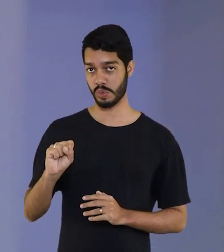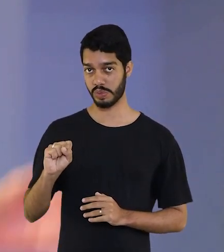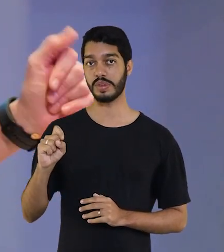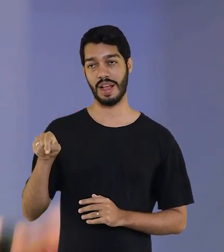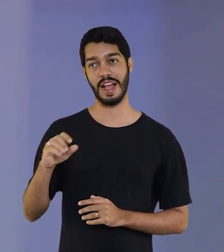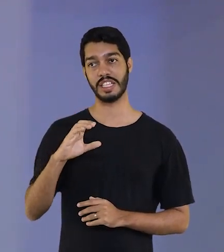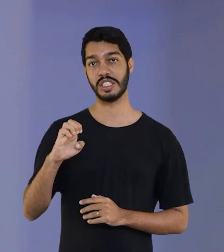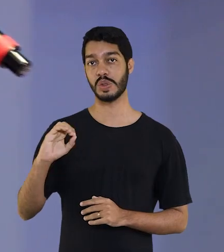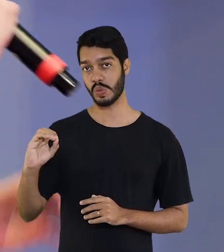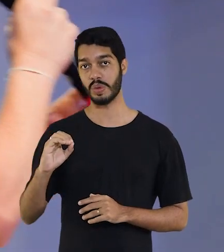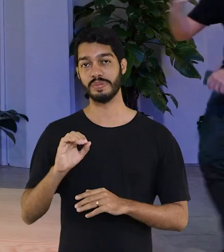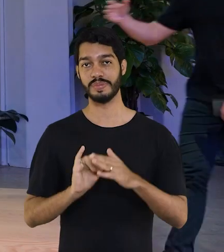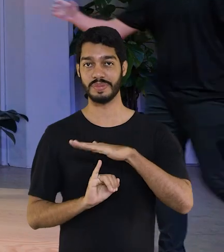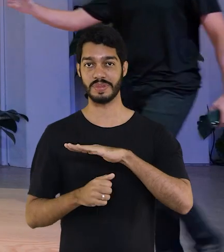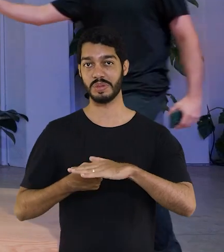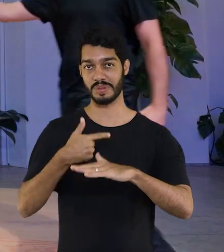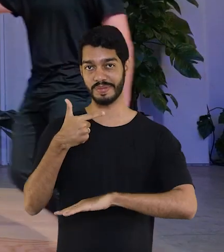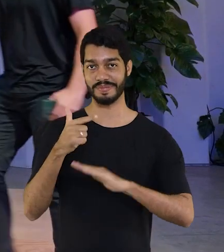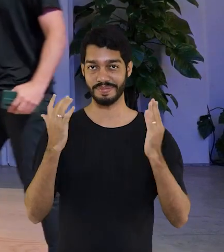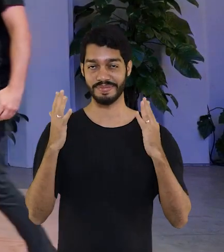uma vez, sejam todos muito bem-vindos.